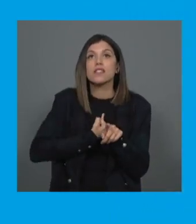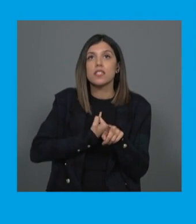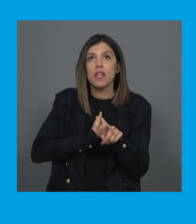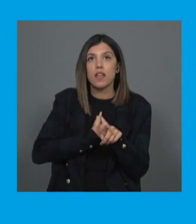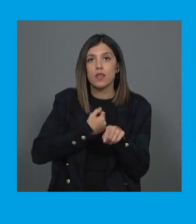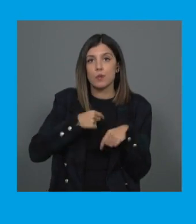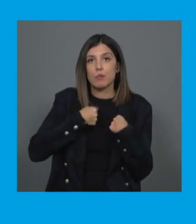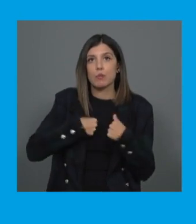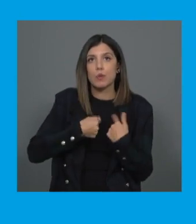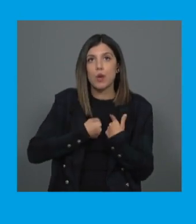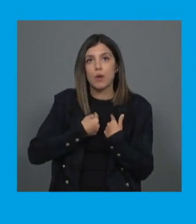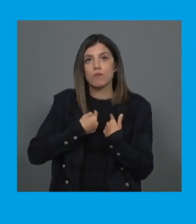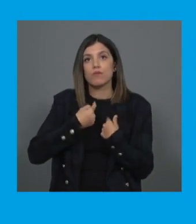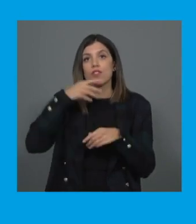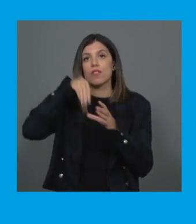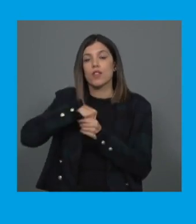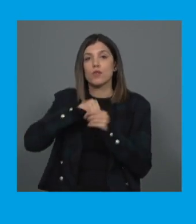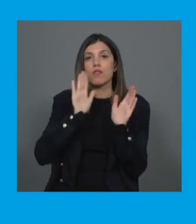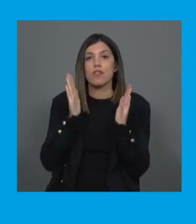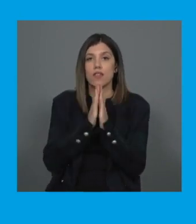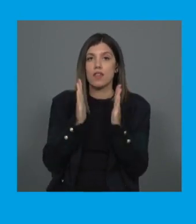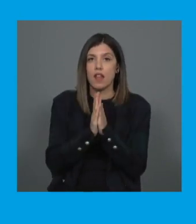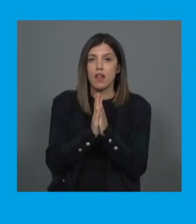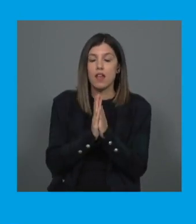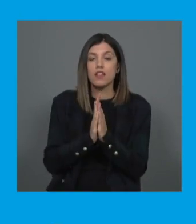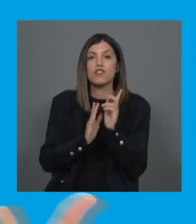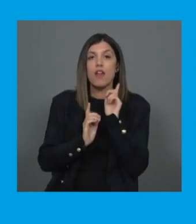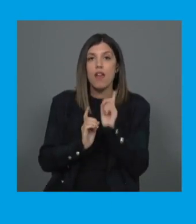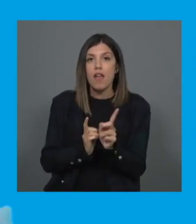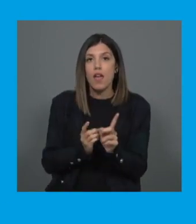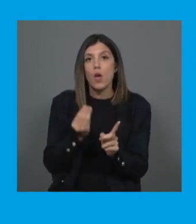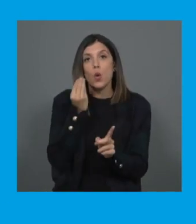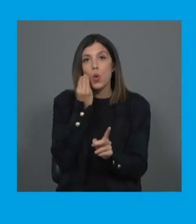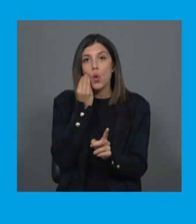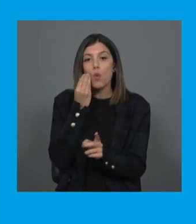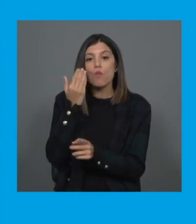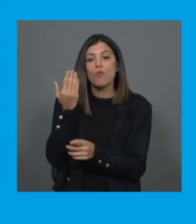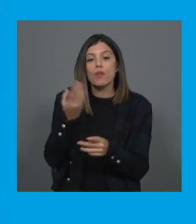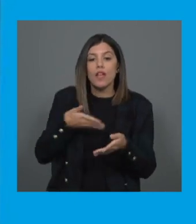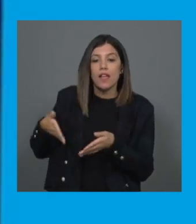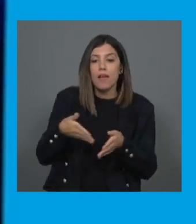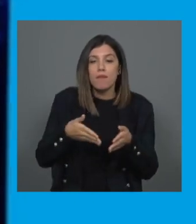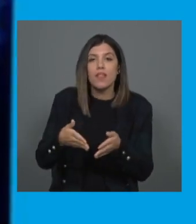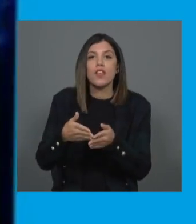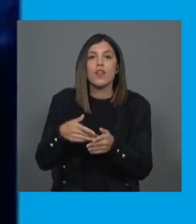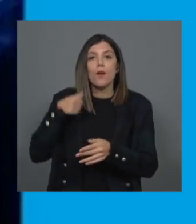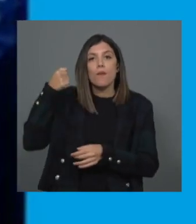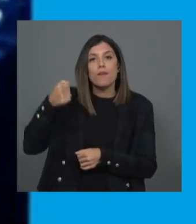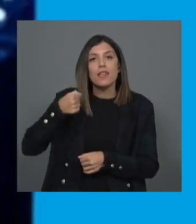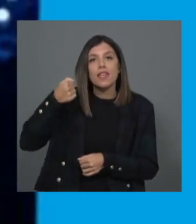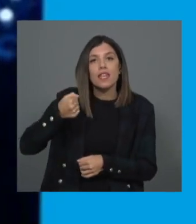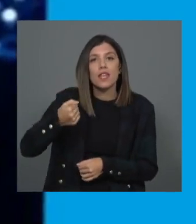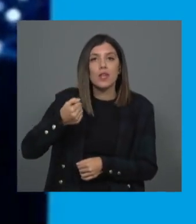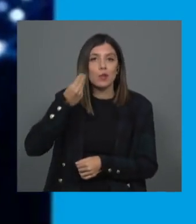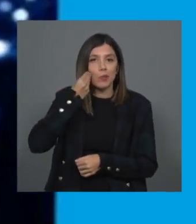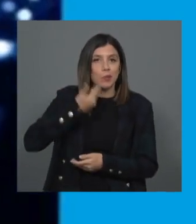ethos da própria Igreja. É a maneira como nós fazemos caminho enquanto peregrinos. E,